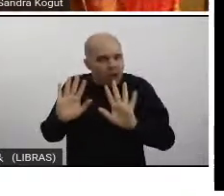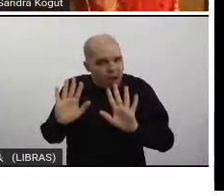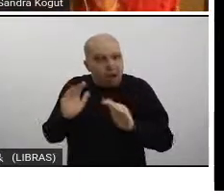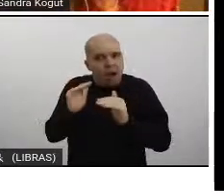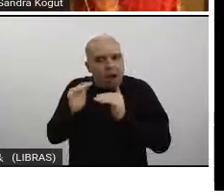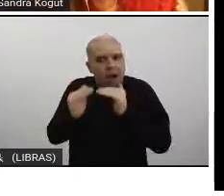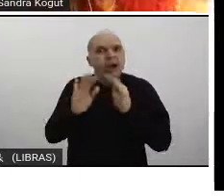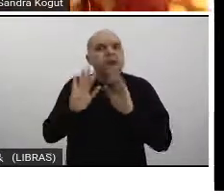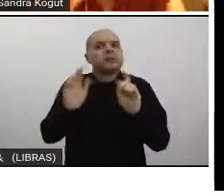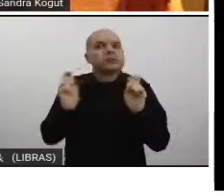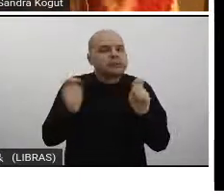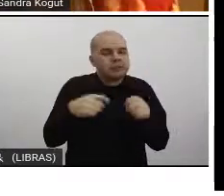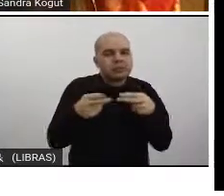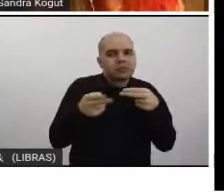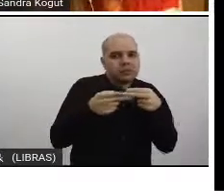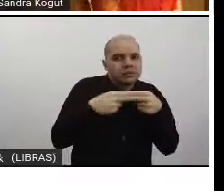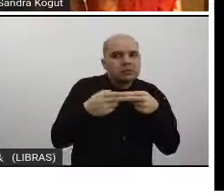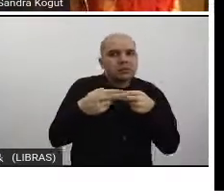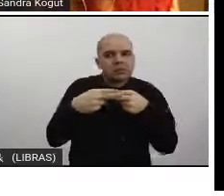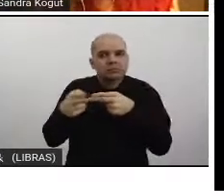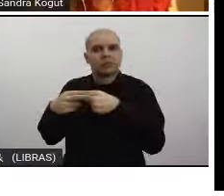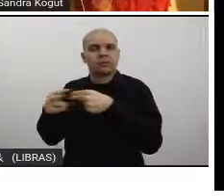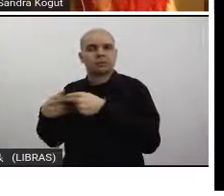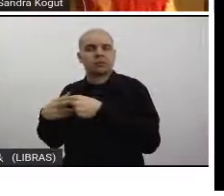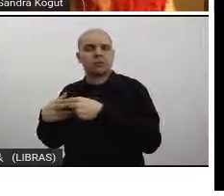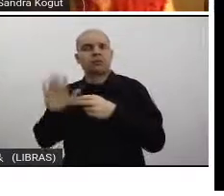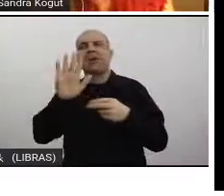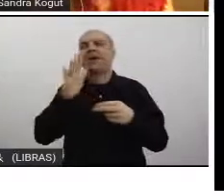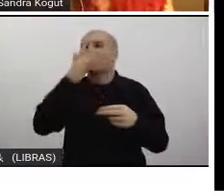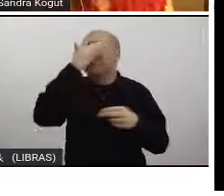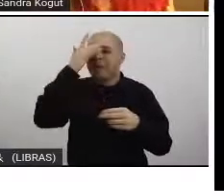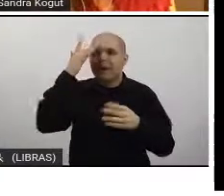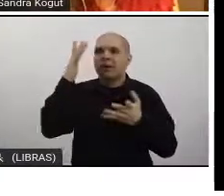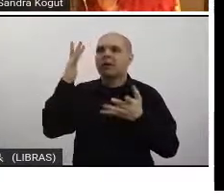para uma coisa, dependendo da língua que ela falasse.